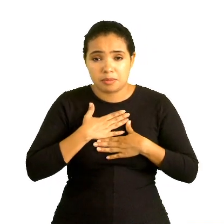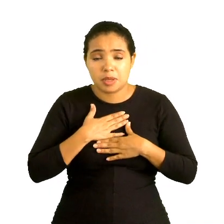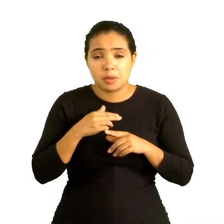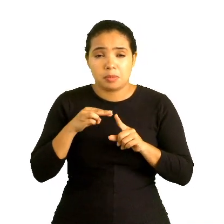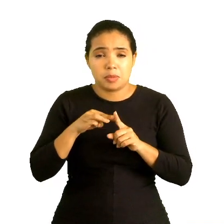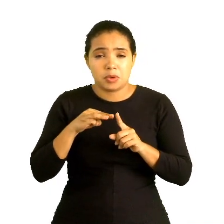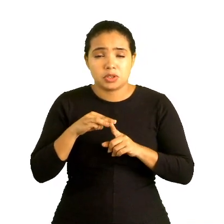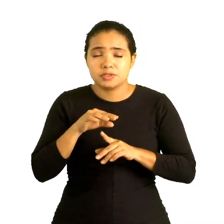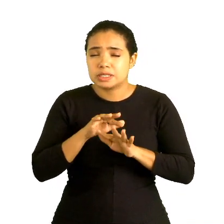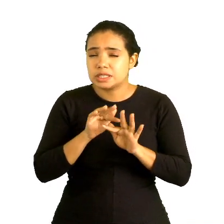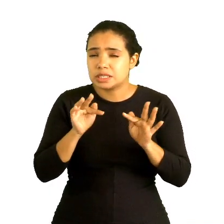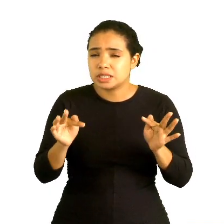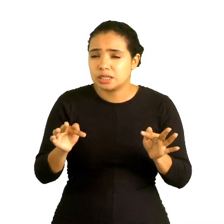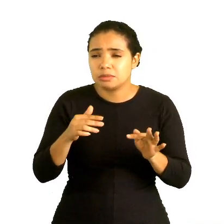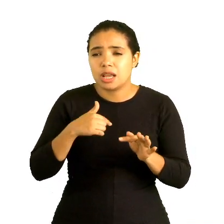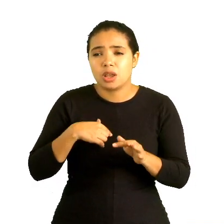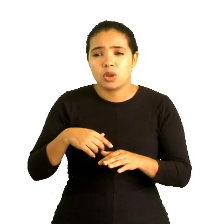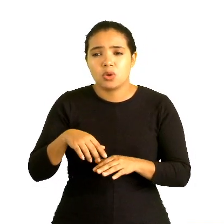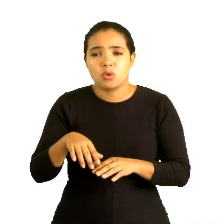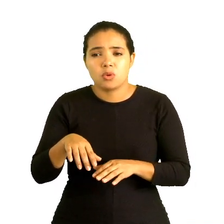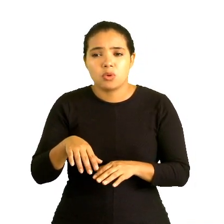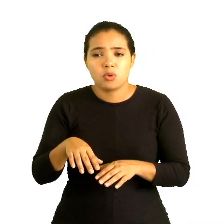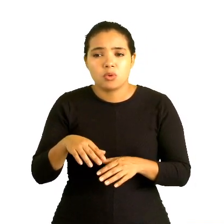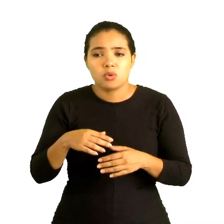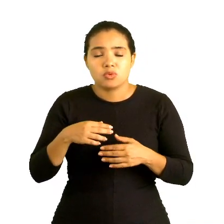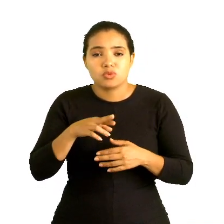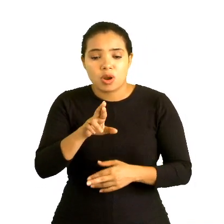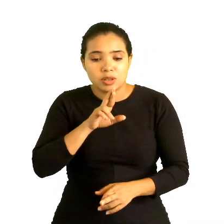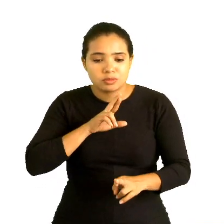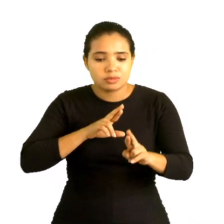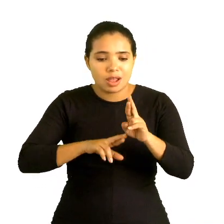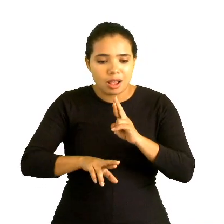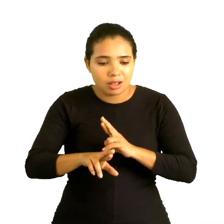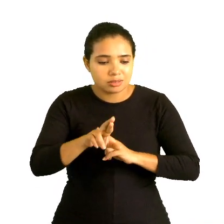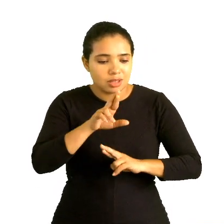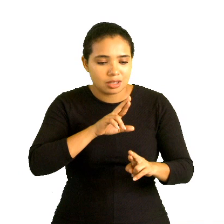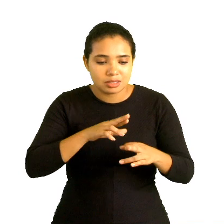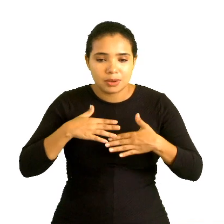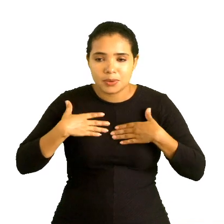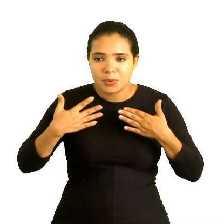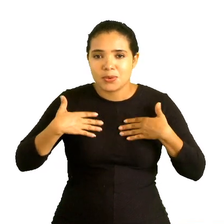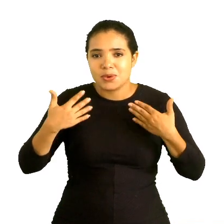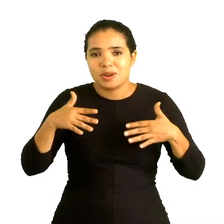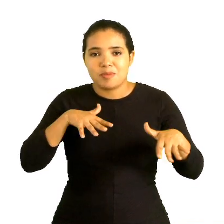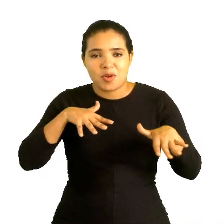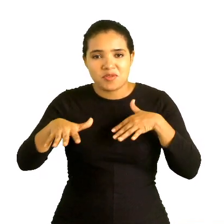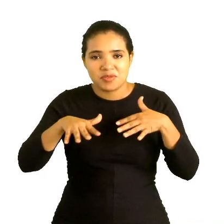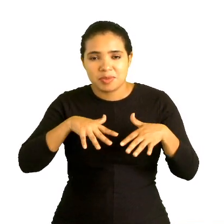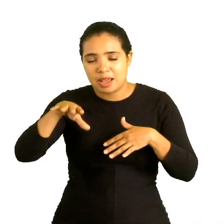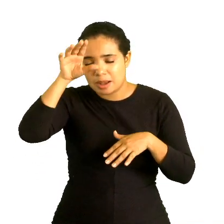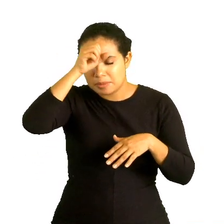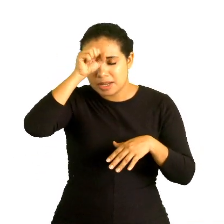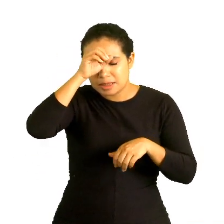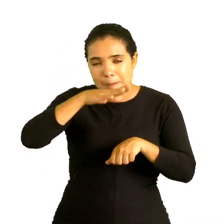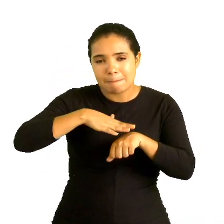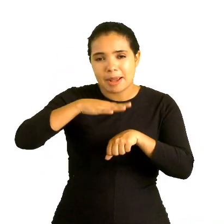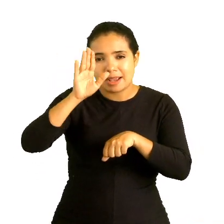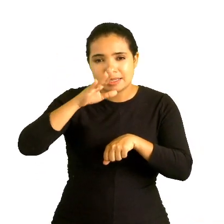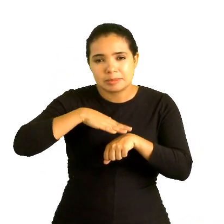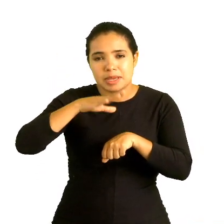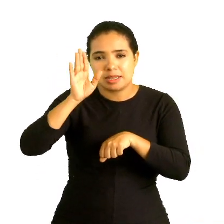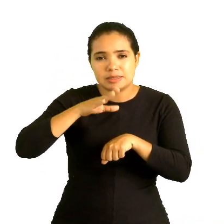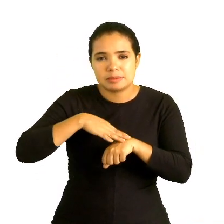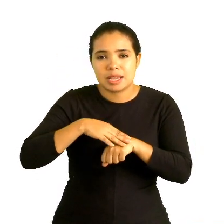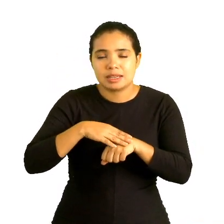são simples. Eu sou movida a resultados e a vontade de aprender mais e mais se